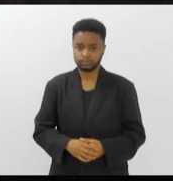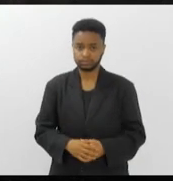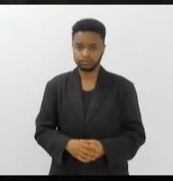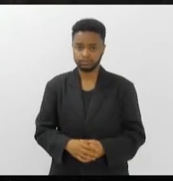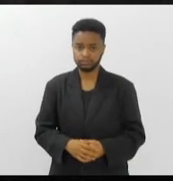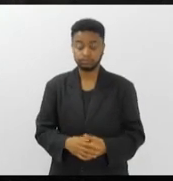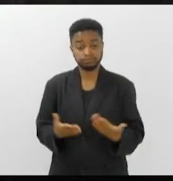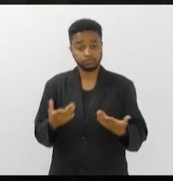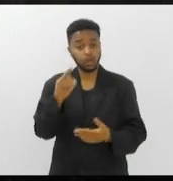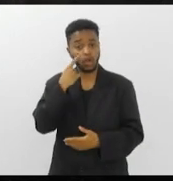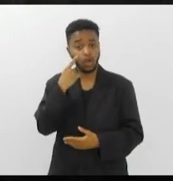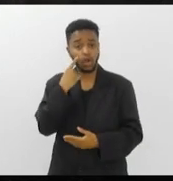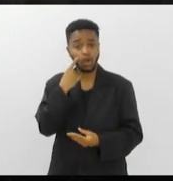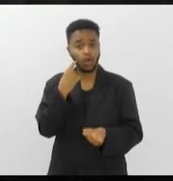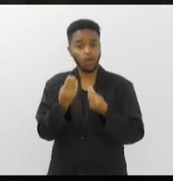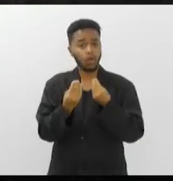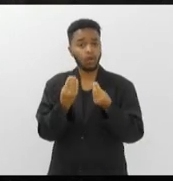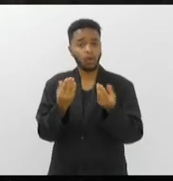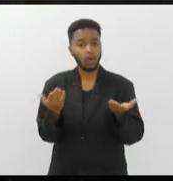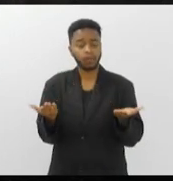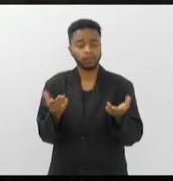Olha o ponto que nós chegamos.